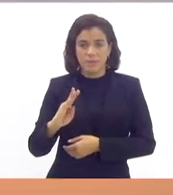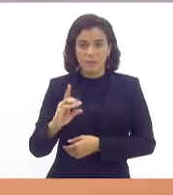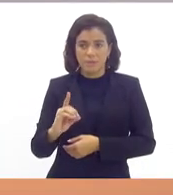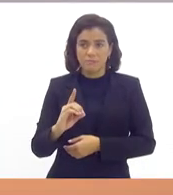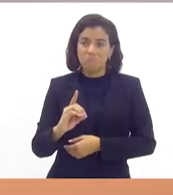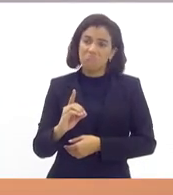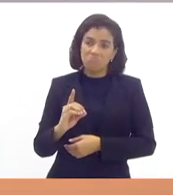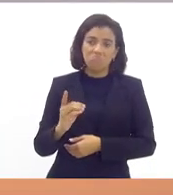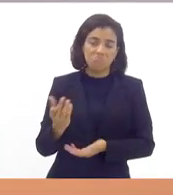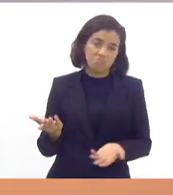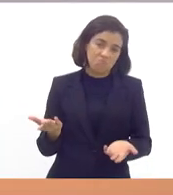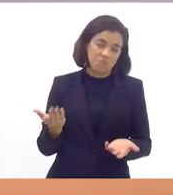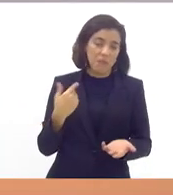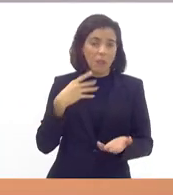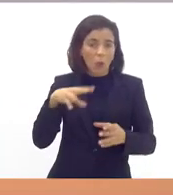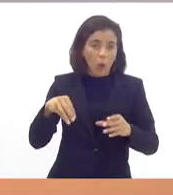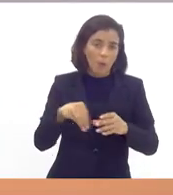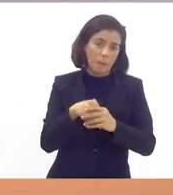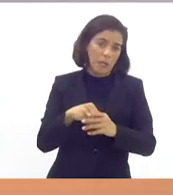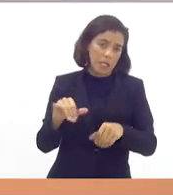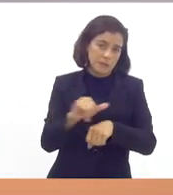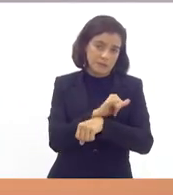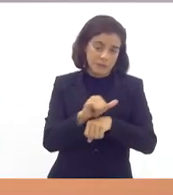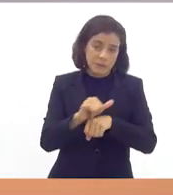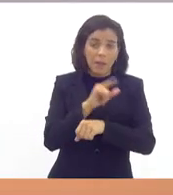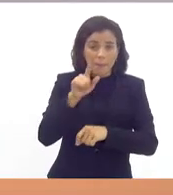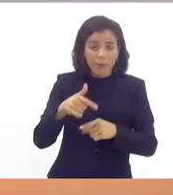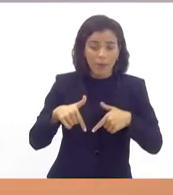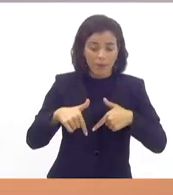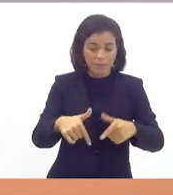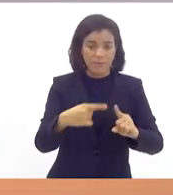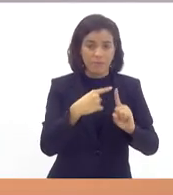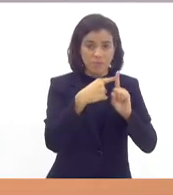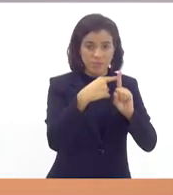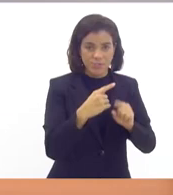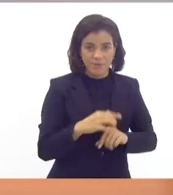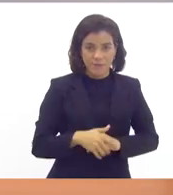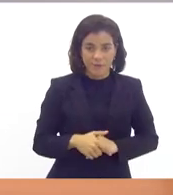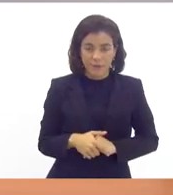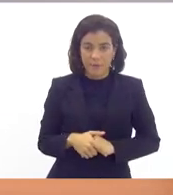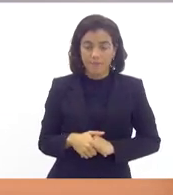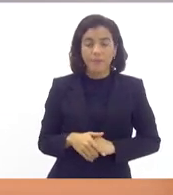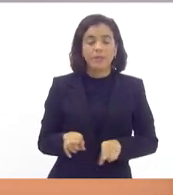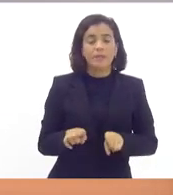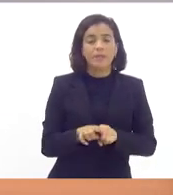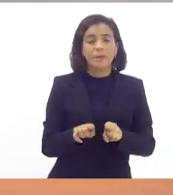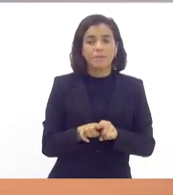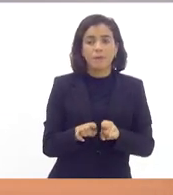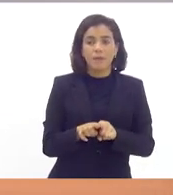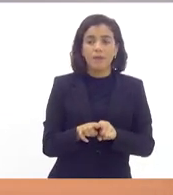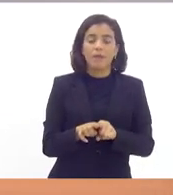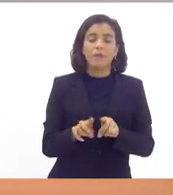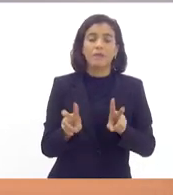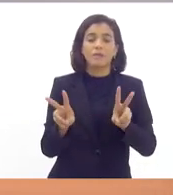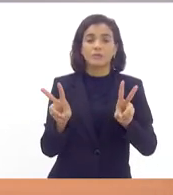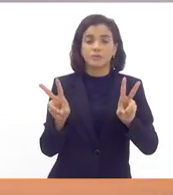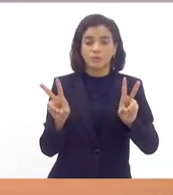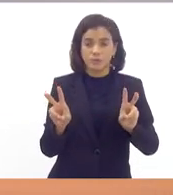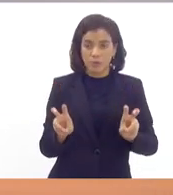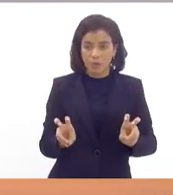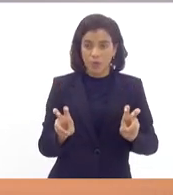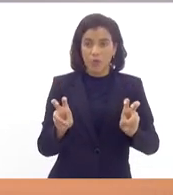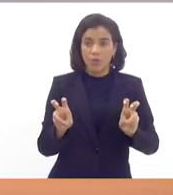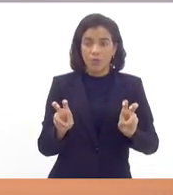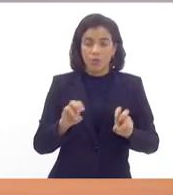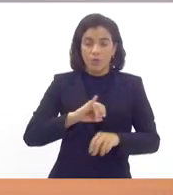de incorporar essa medida, que eu acho que é uma medida positiva. Está certo? Por fim, a questão